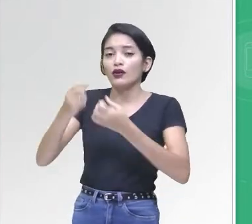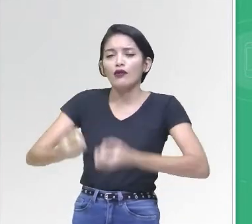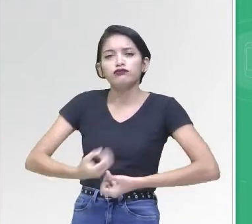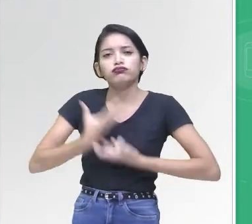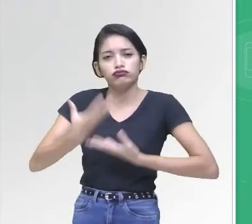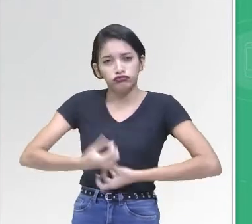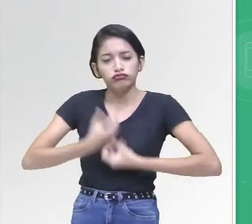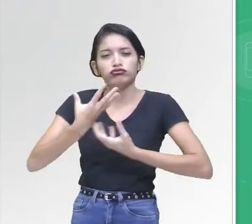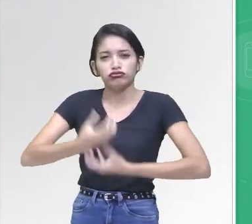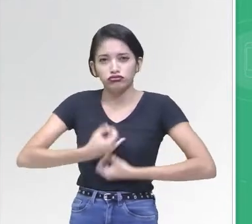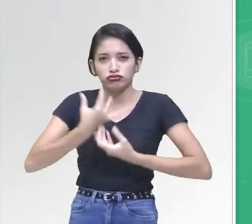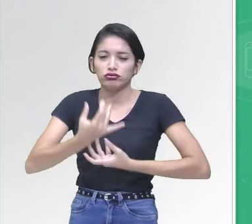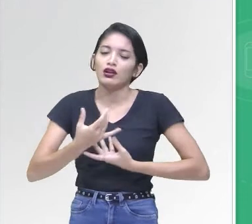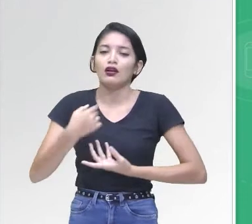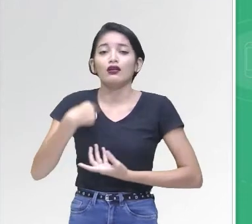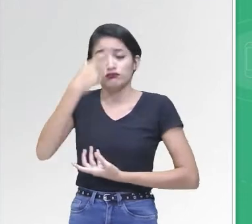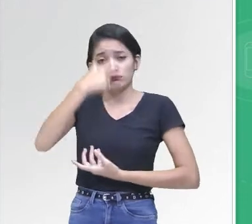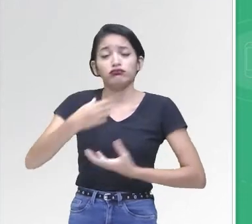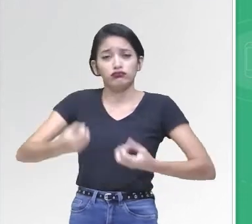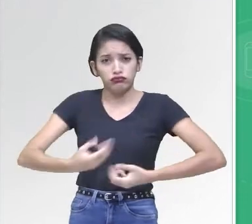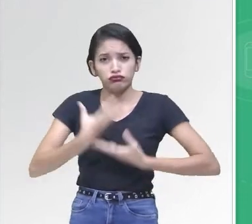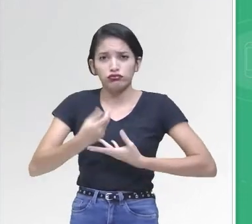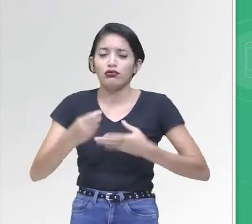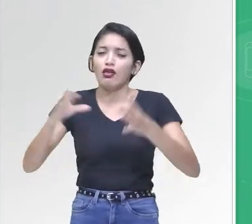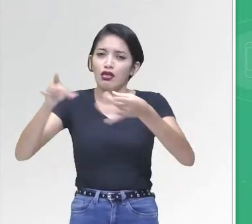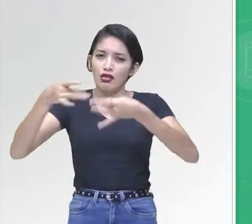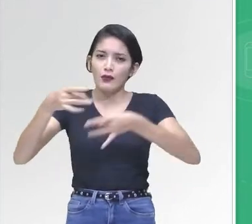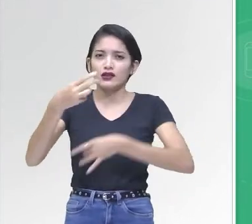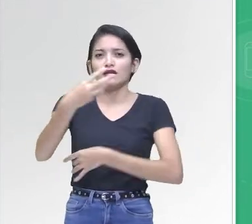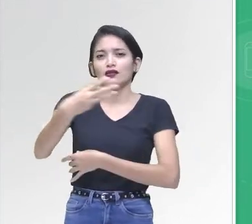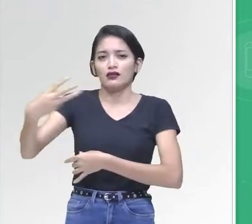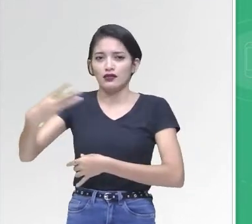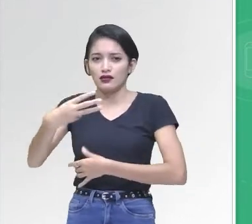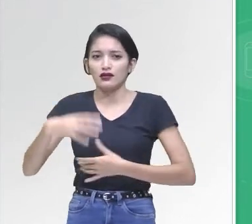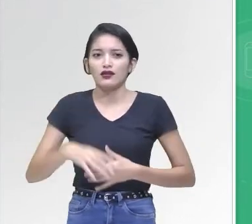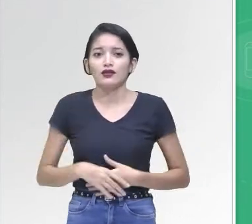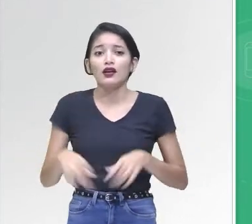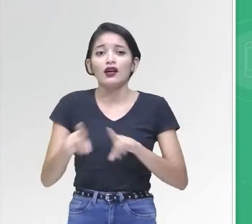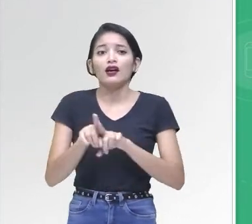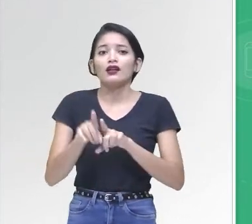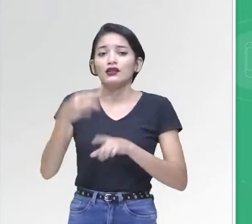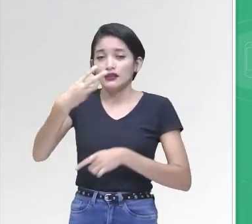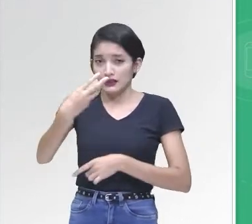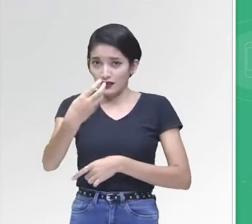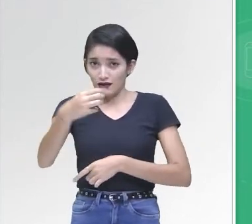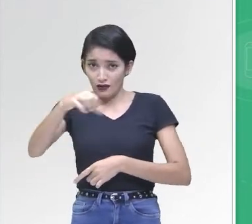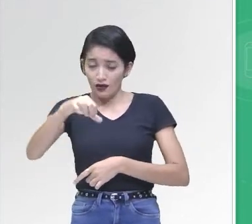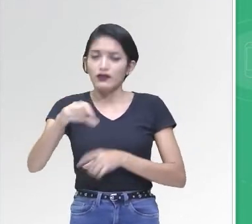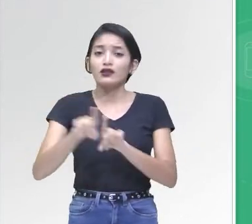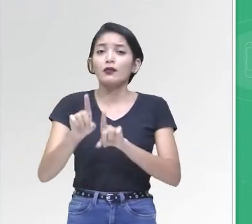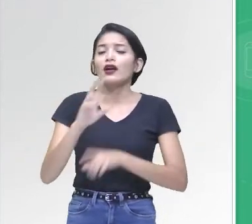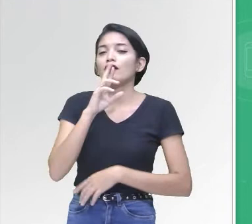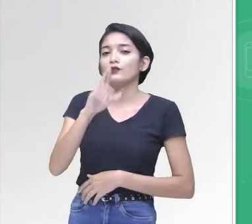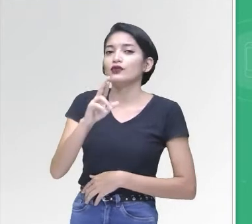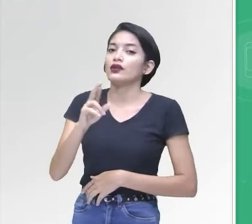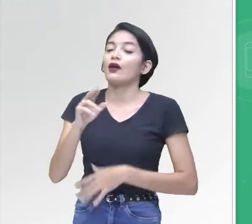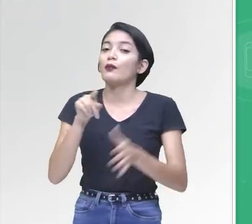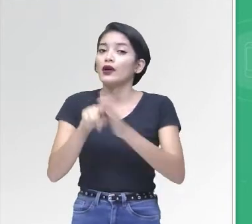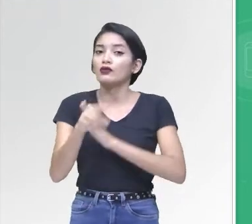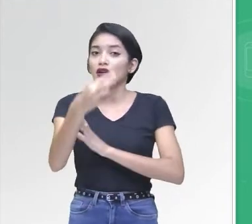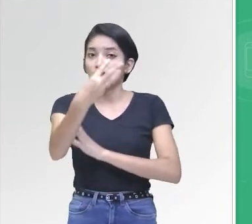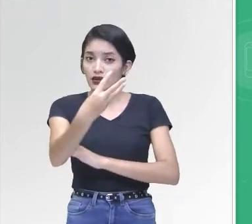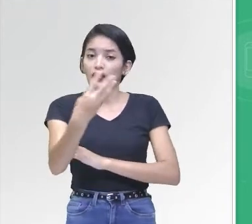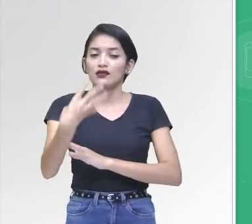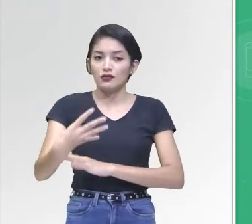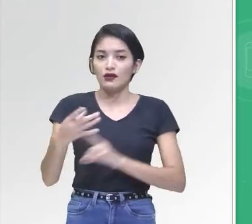na poesia, e devo aprendê-la em la página 39. E responder a las perguntas 3 e 4. Olha,